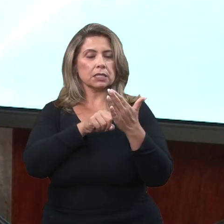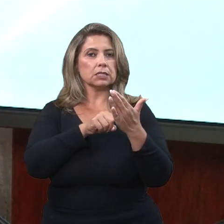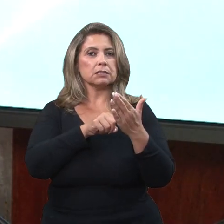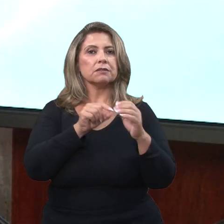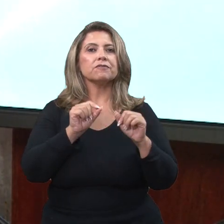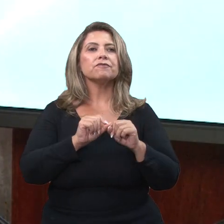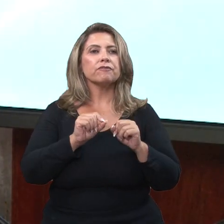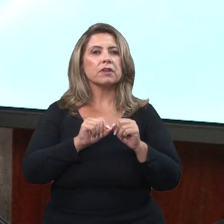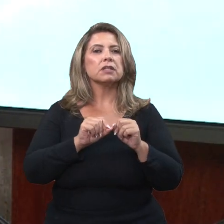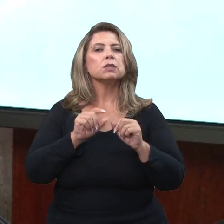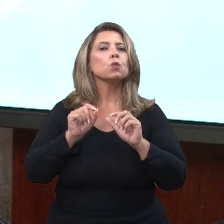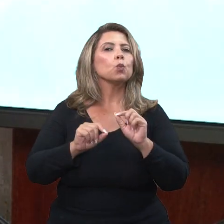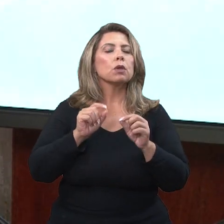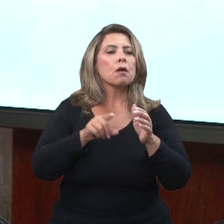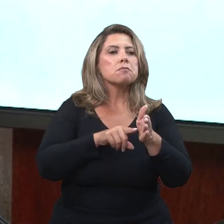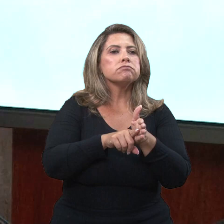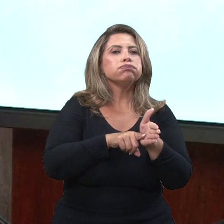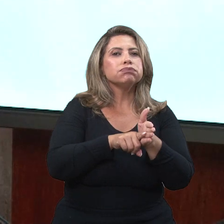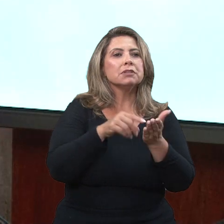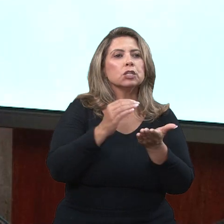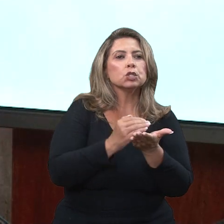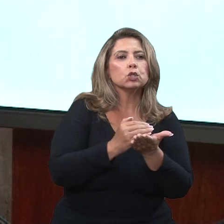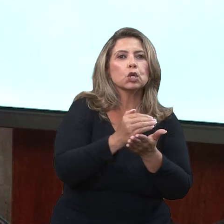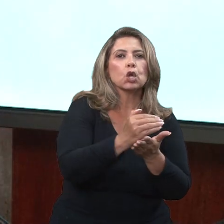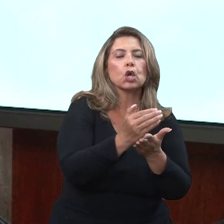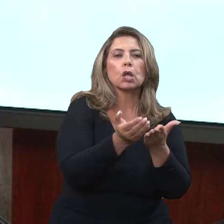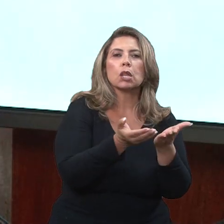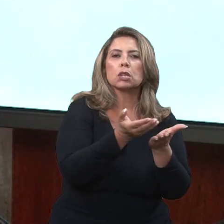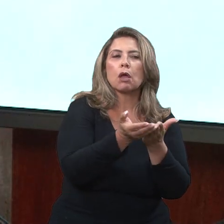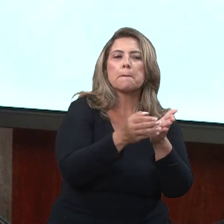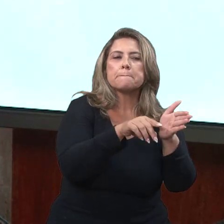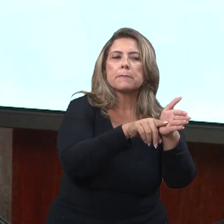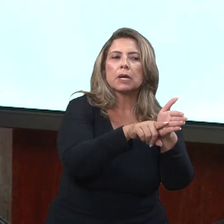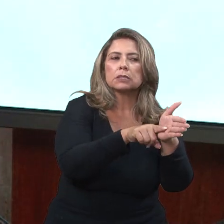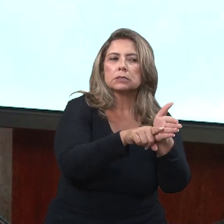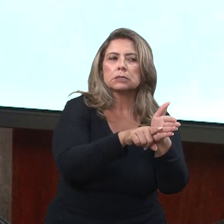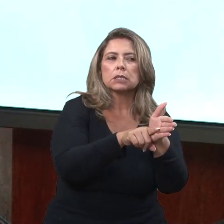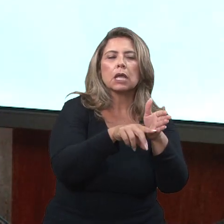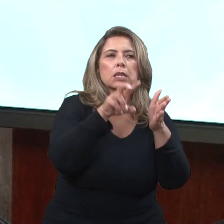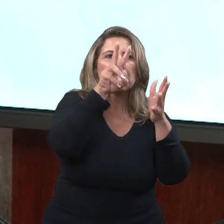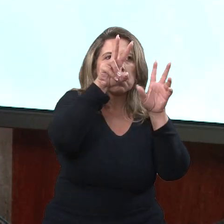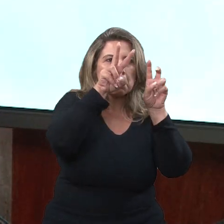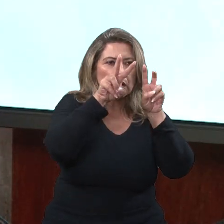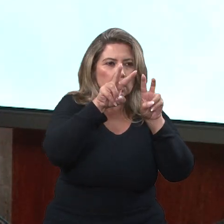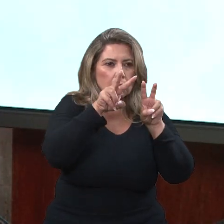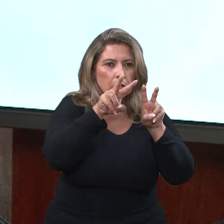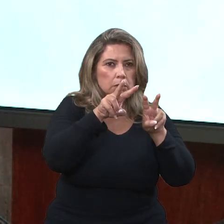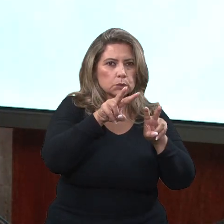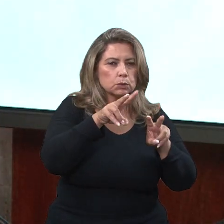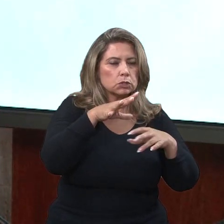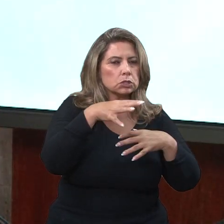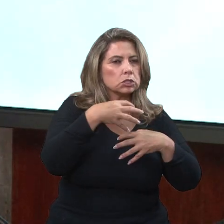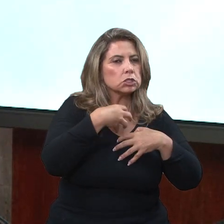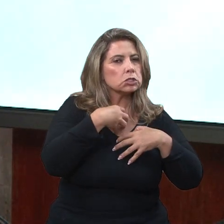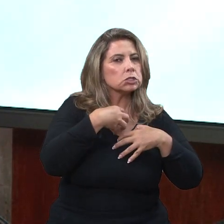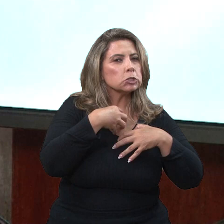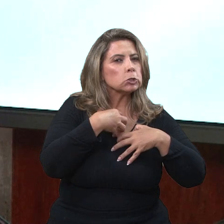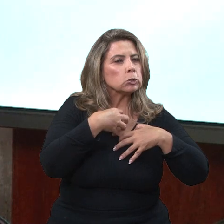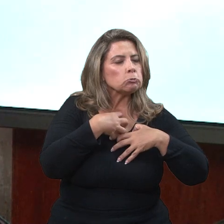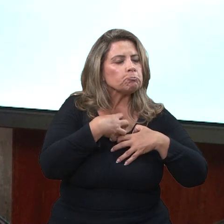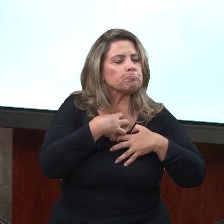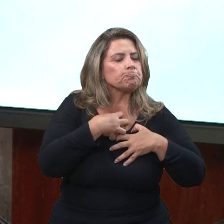faz o início do tratamento. Então, a leitura atenta, já com esse sentimento de acolhimento,